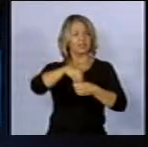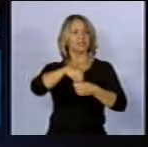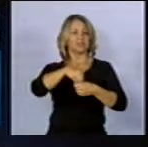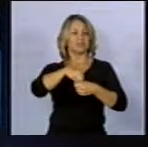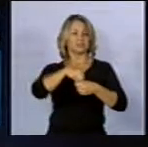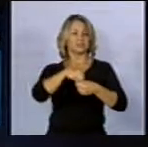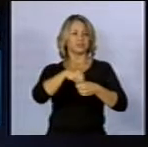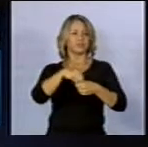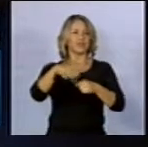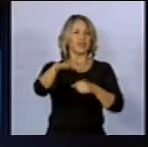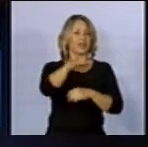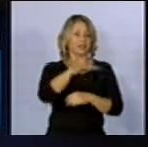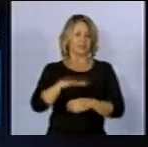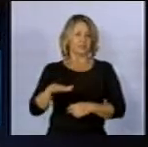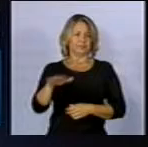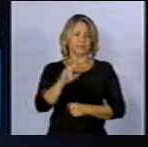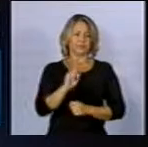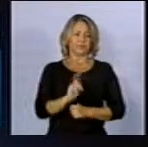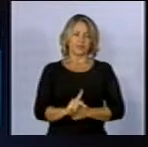desta